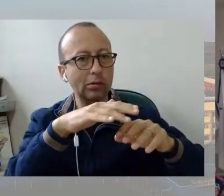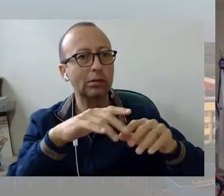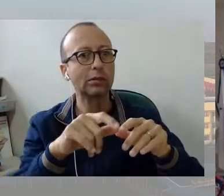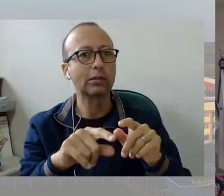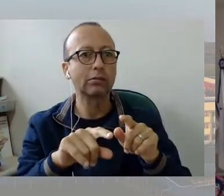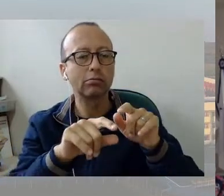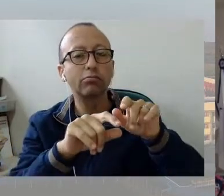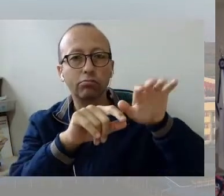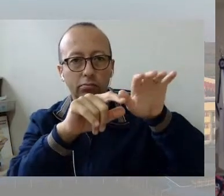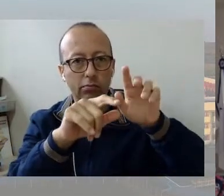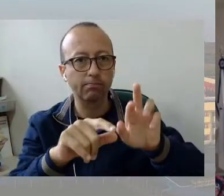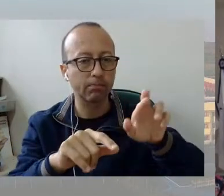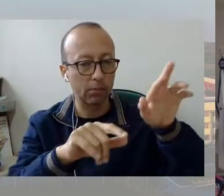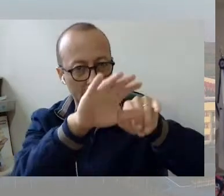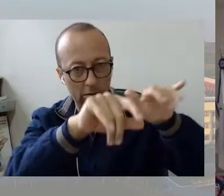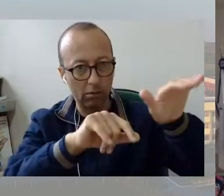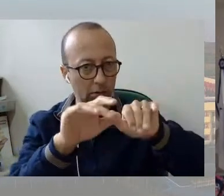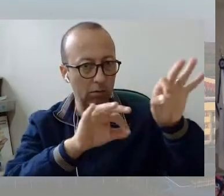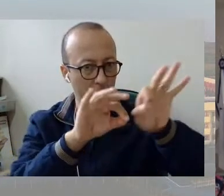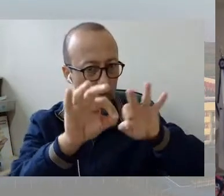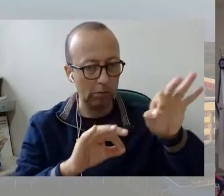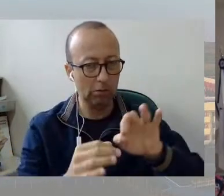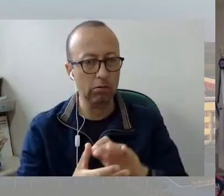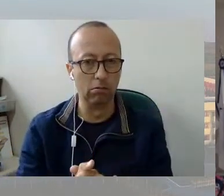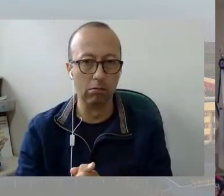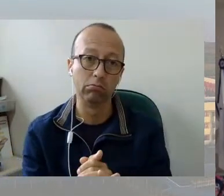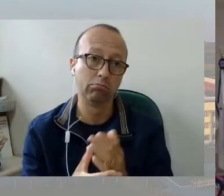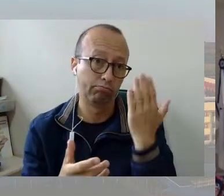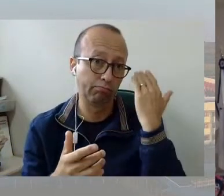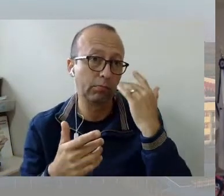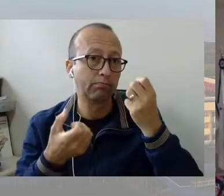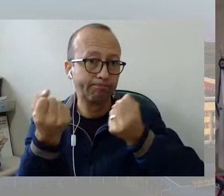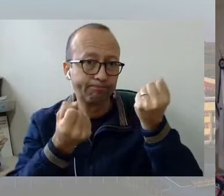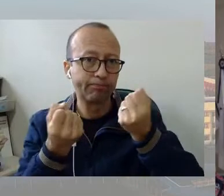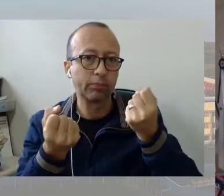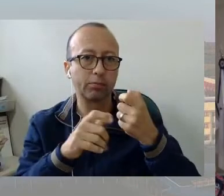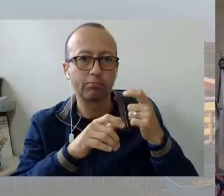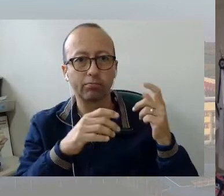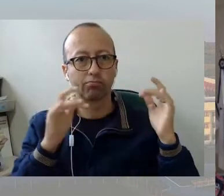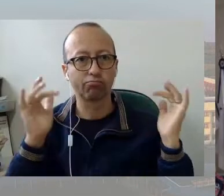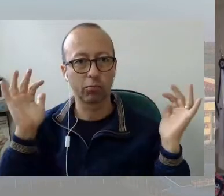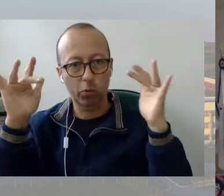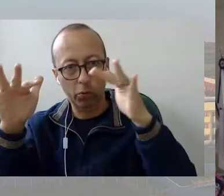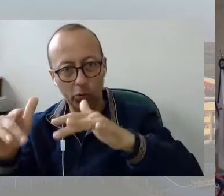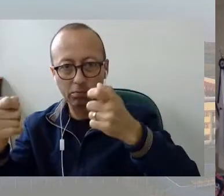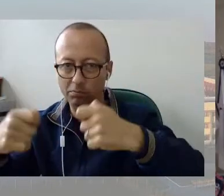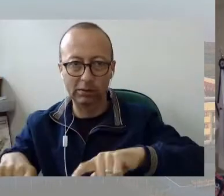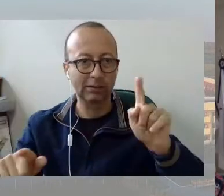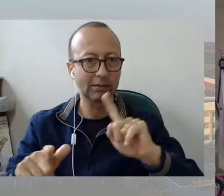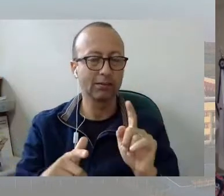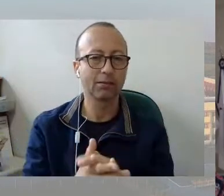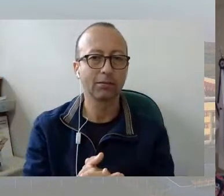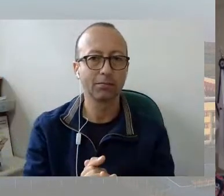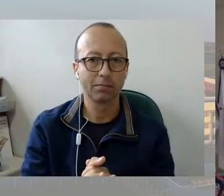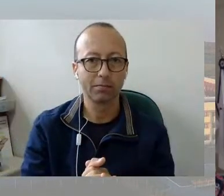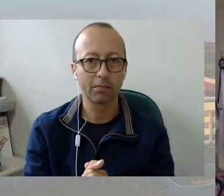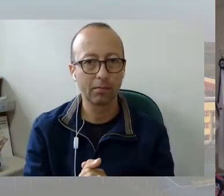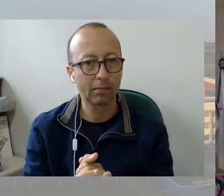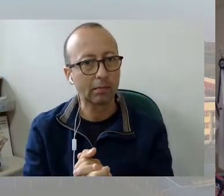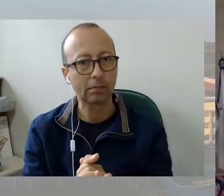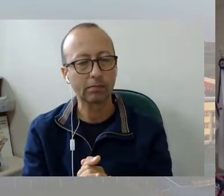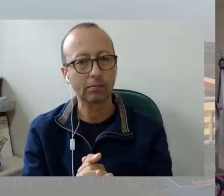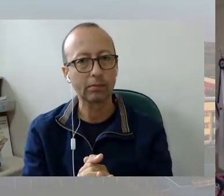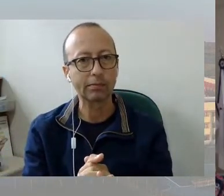porque nós não tínhamos questões de logística o ano passado envolvida, tá. E, novamente, a gente já reafirmou na reunião